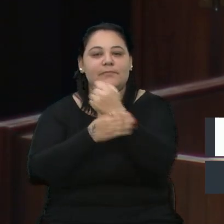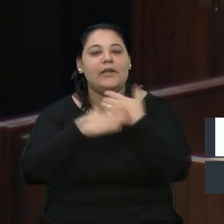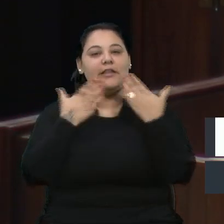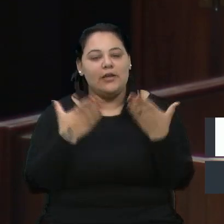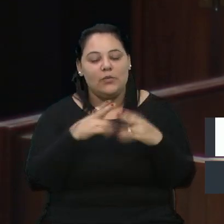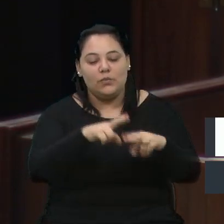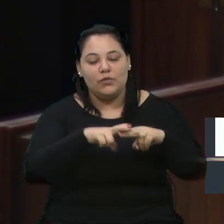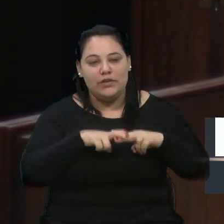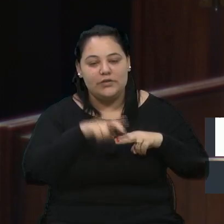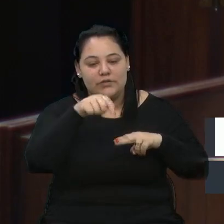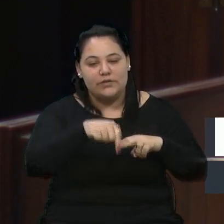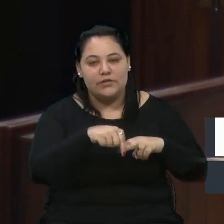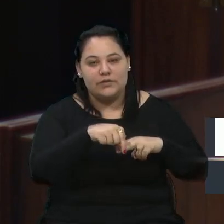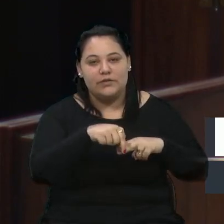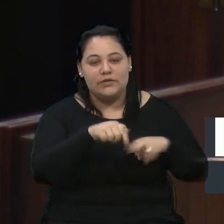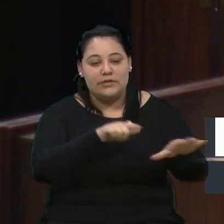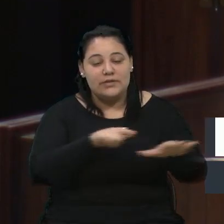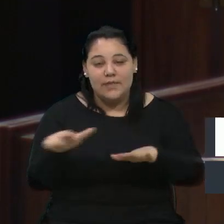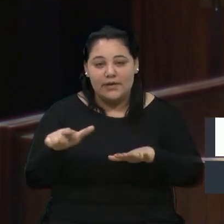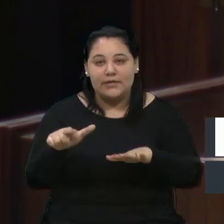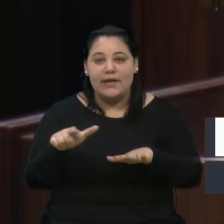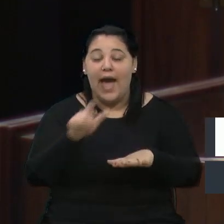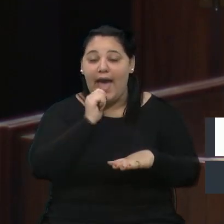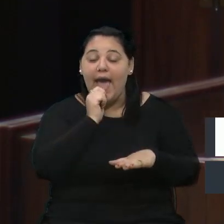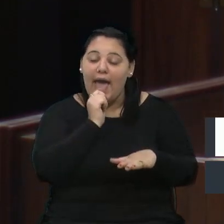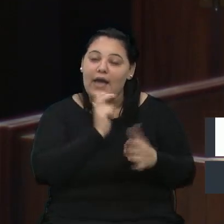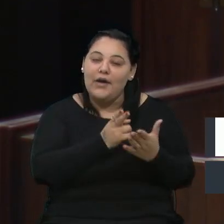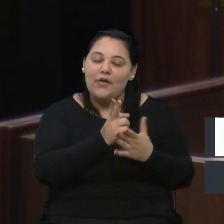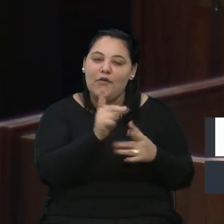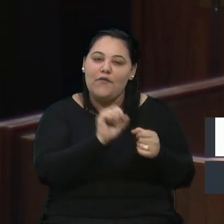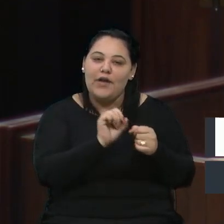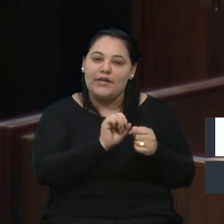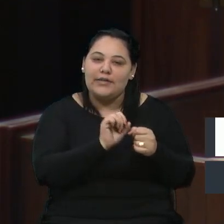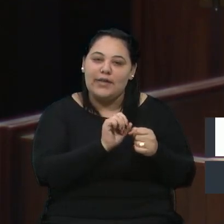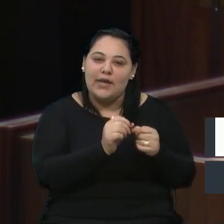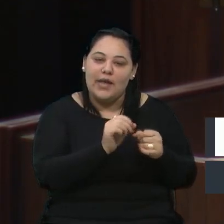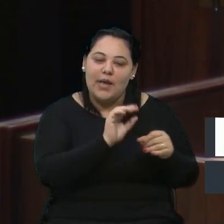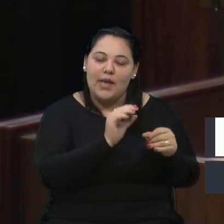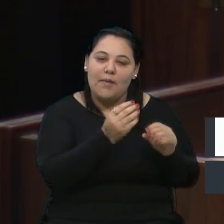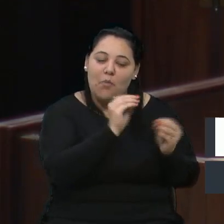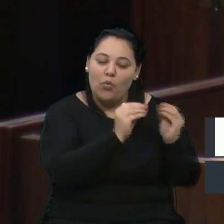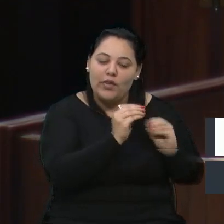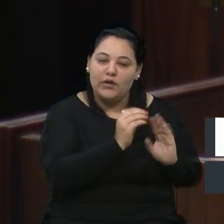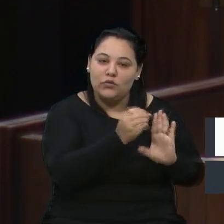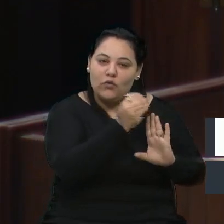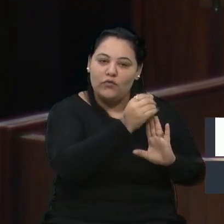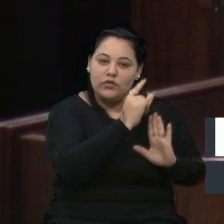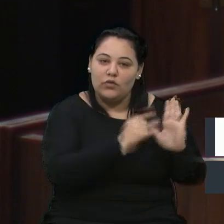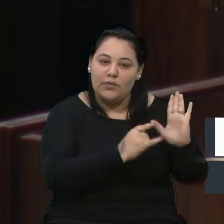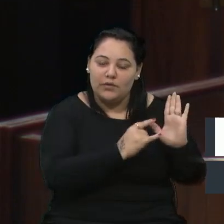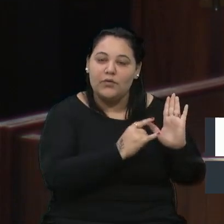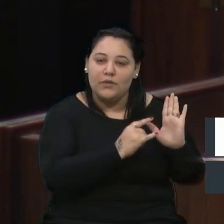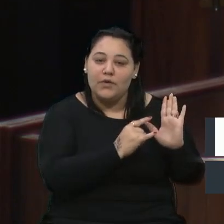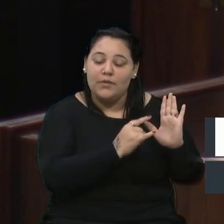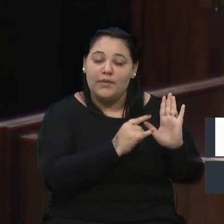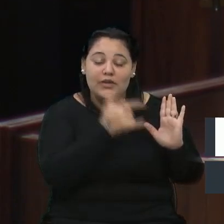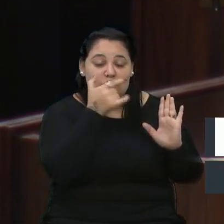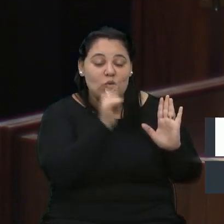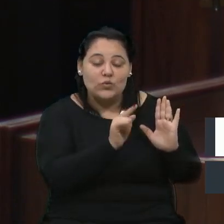estaremos essa semana ainda elaborando esse ofício para que nós possamos, então,